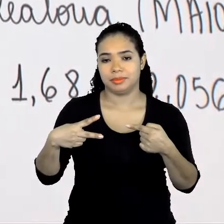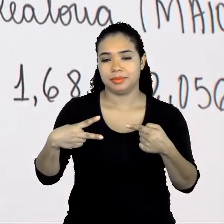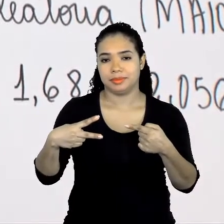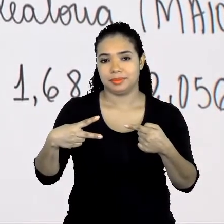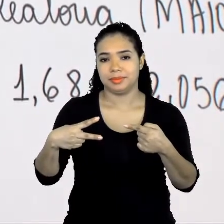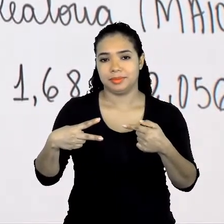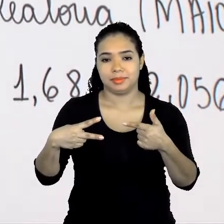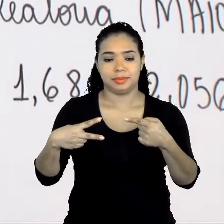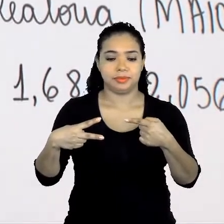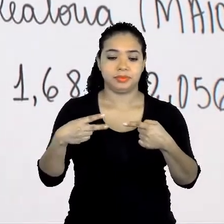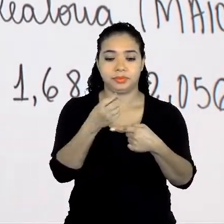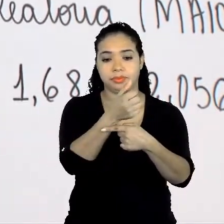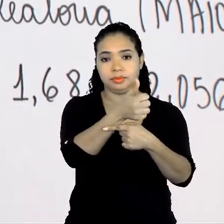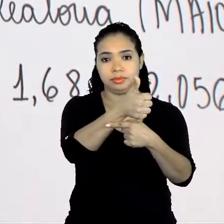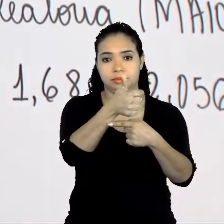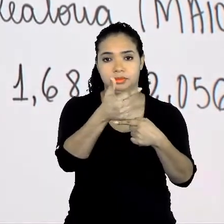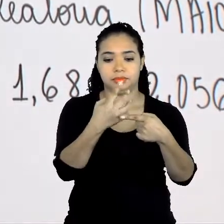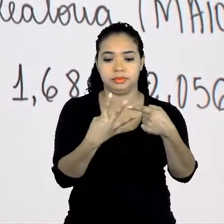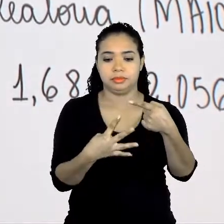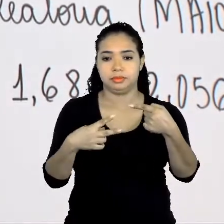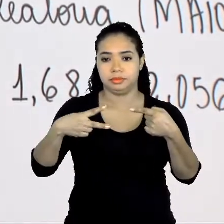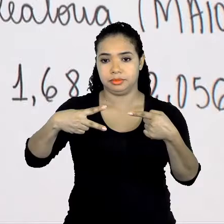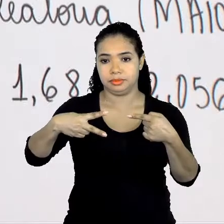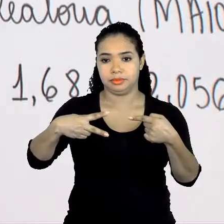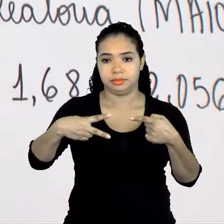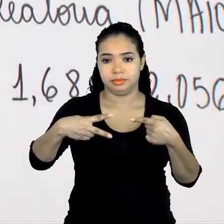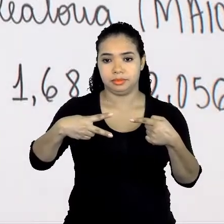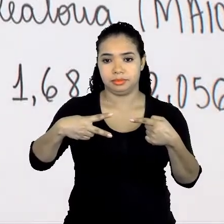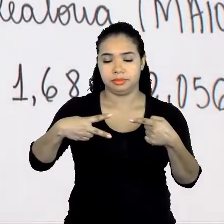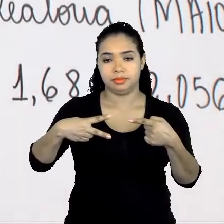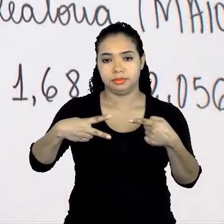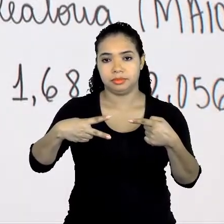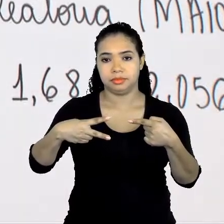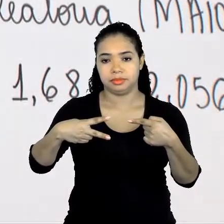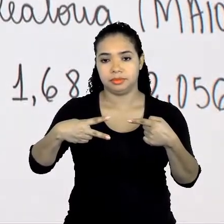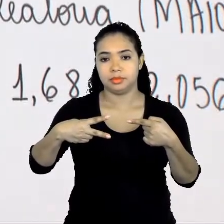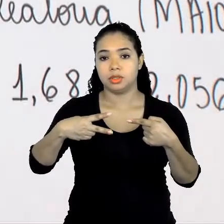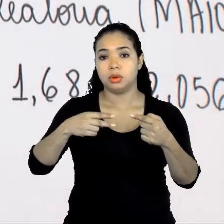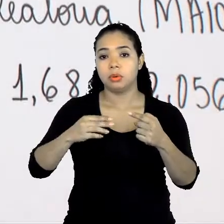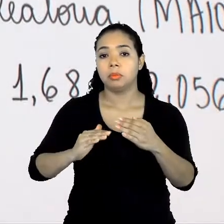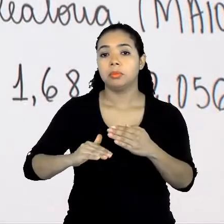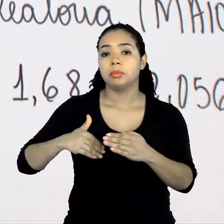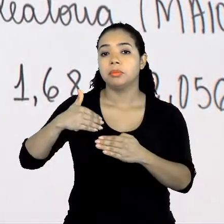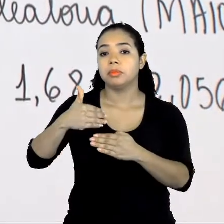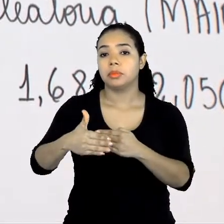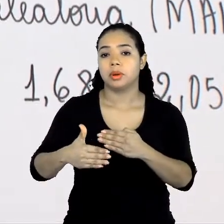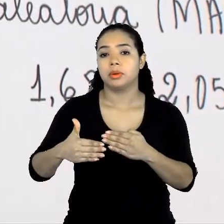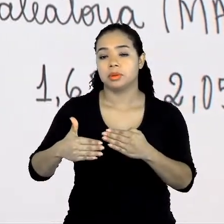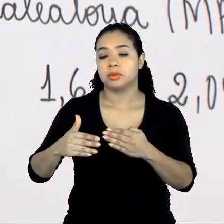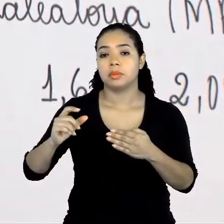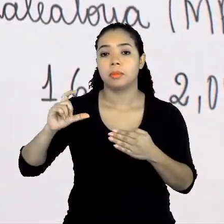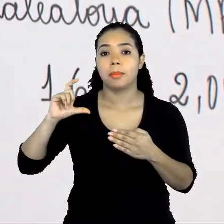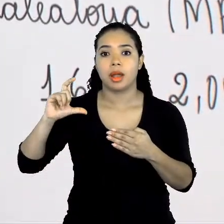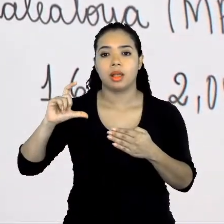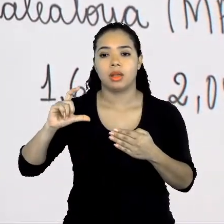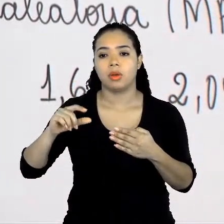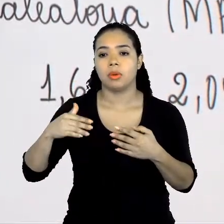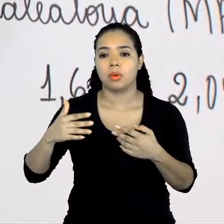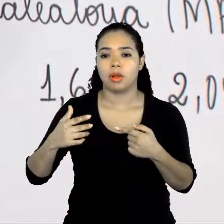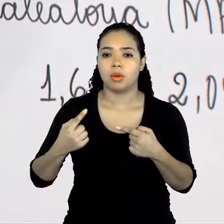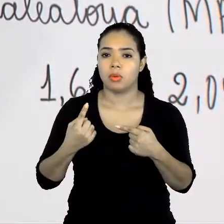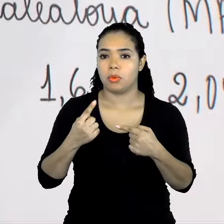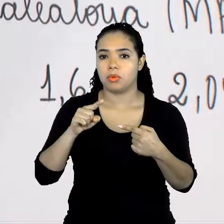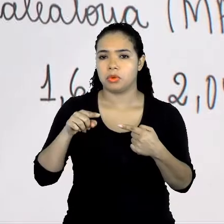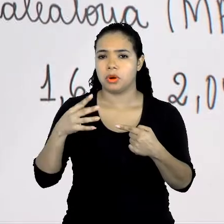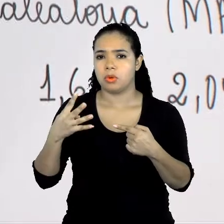maior. Se esse aqui já foi, eu já vou eliminar. Qual que é o próximo maior, turma? É o 1